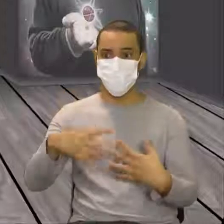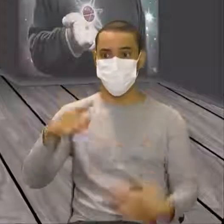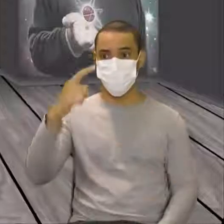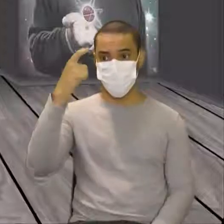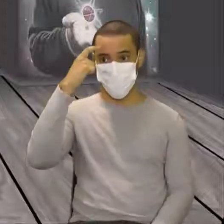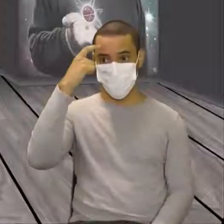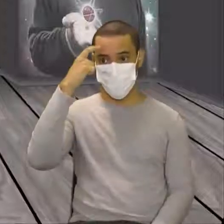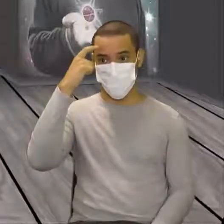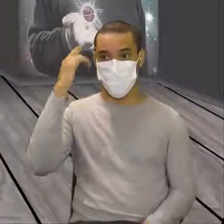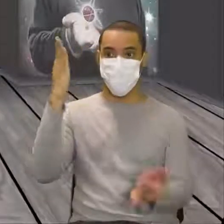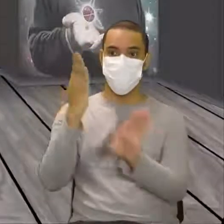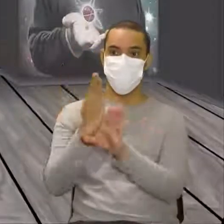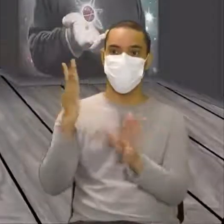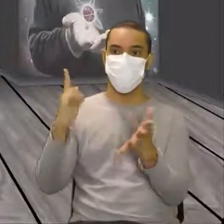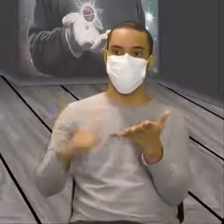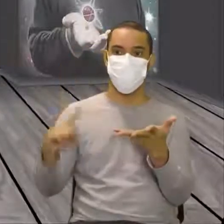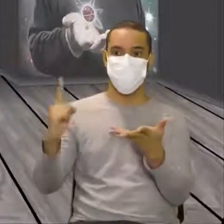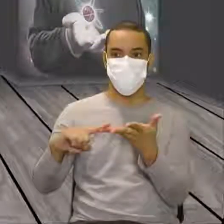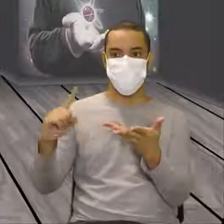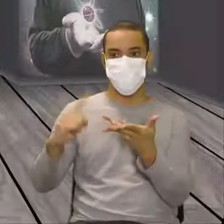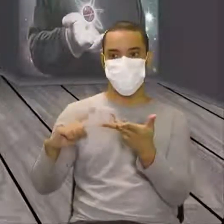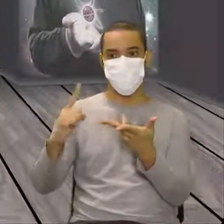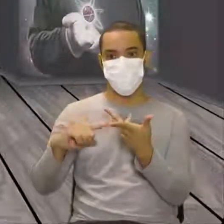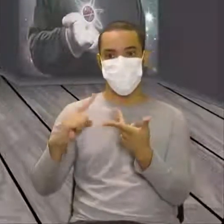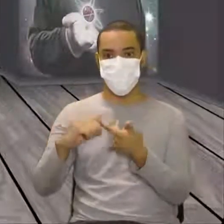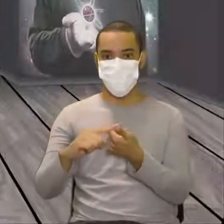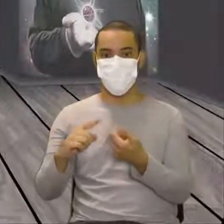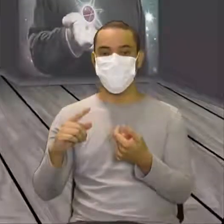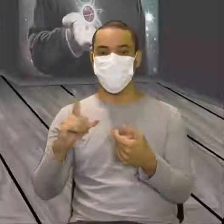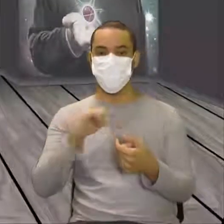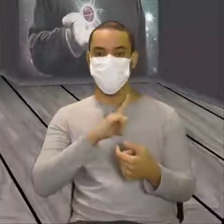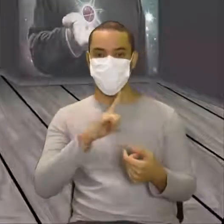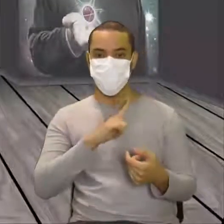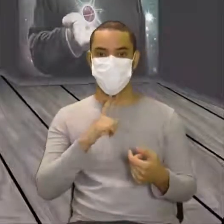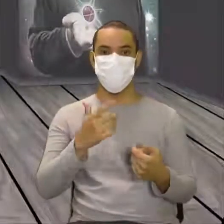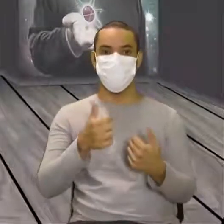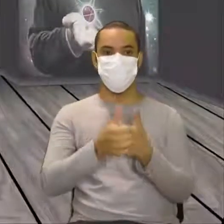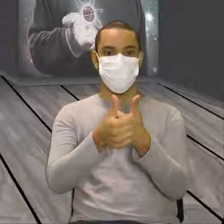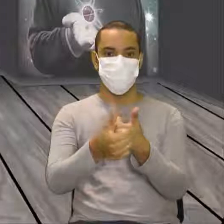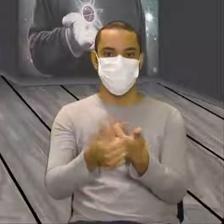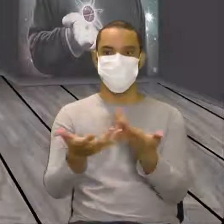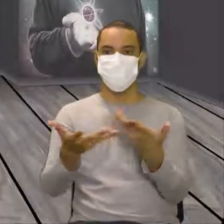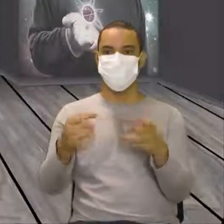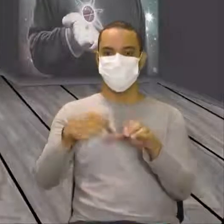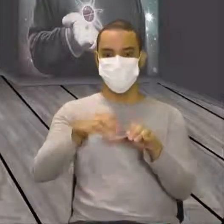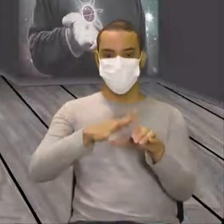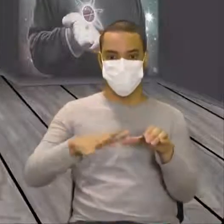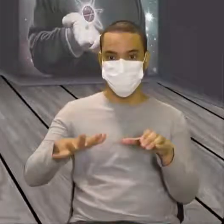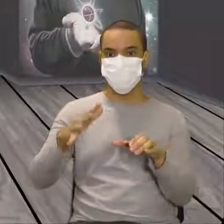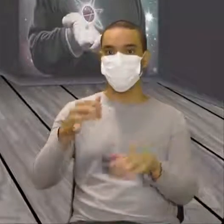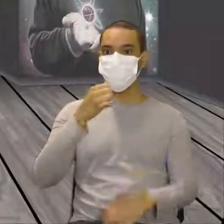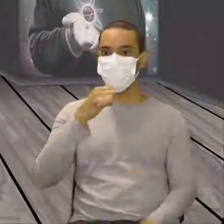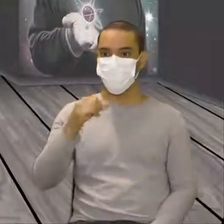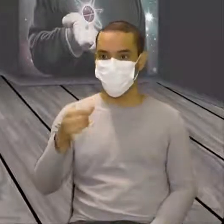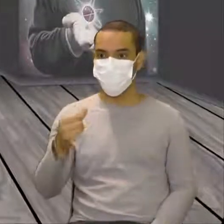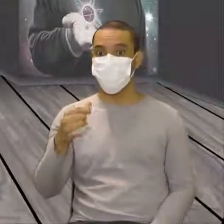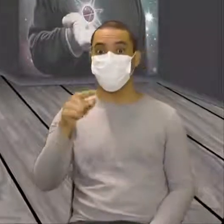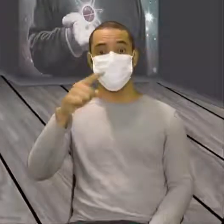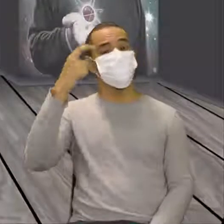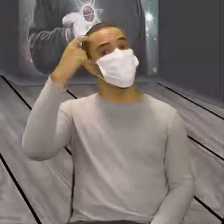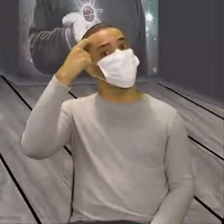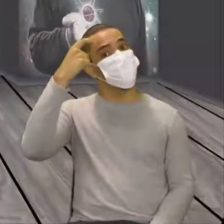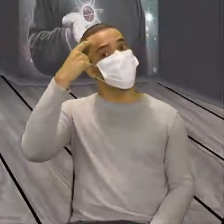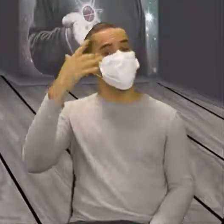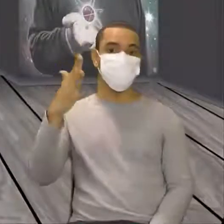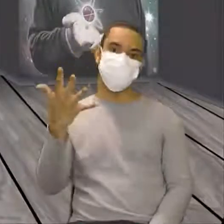noção, não é por causa disso, daquilo, uma corrente induzida, campo magnético, campo elétrico. Você vai ter uma